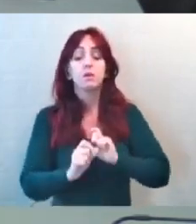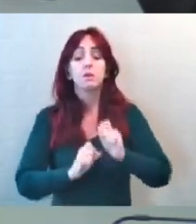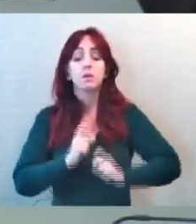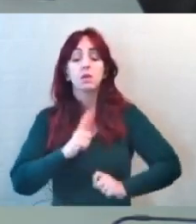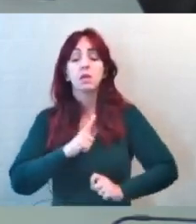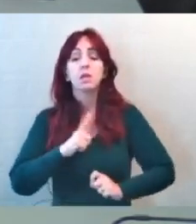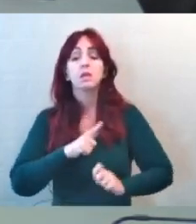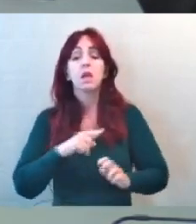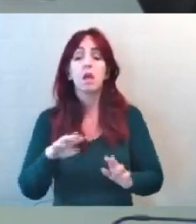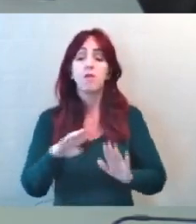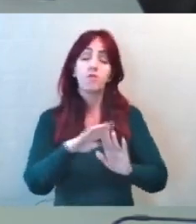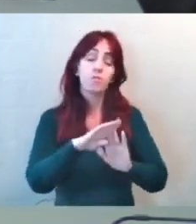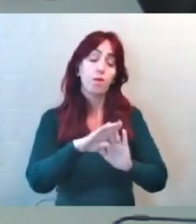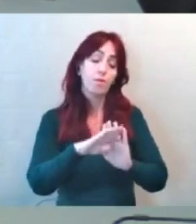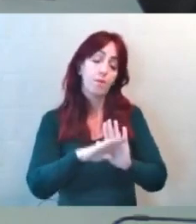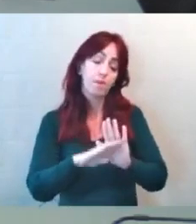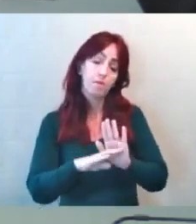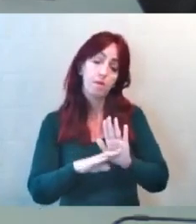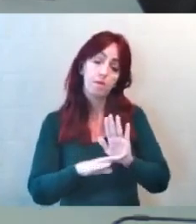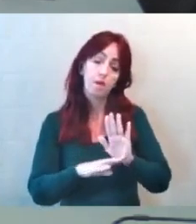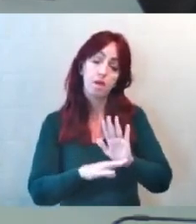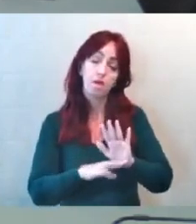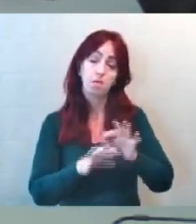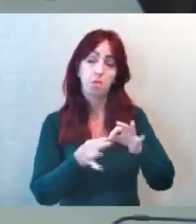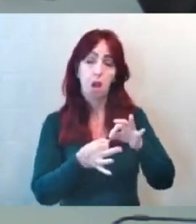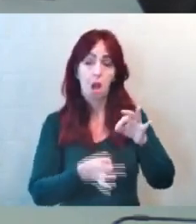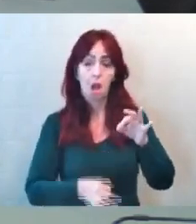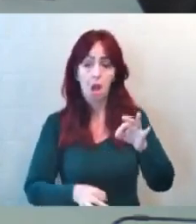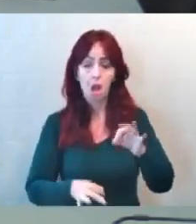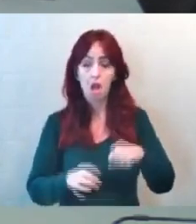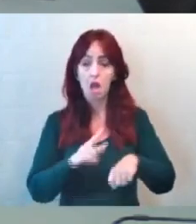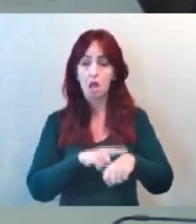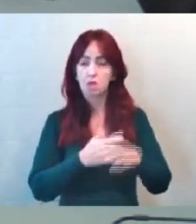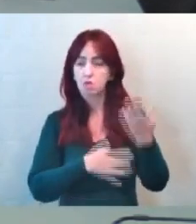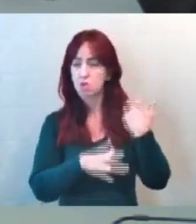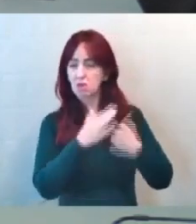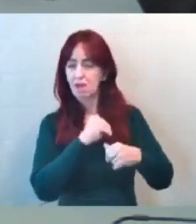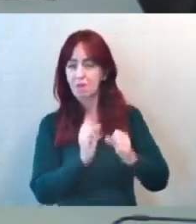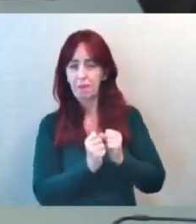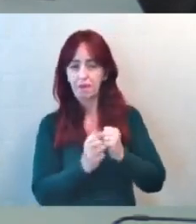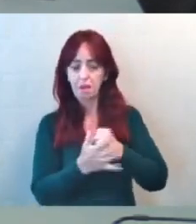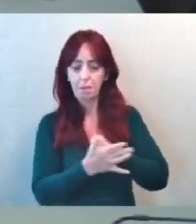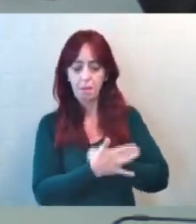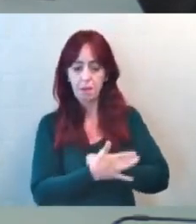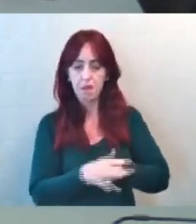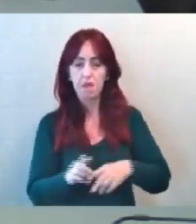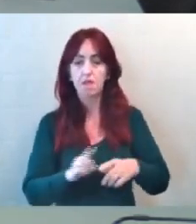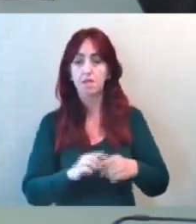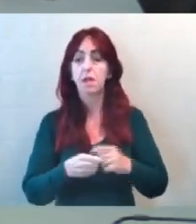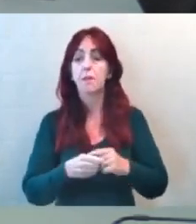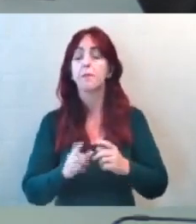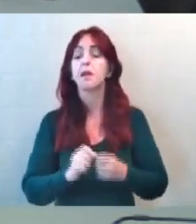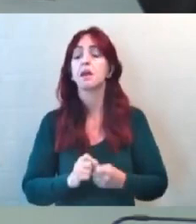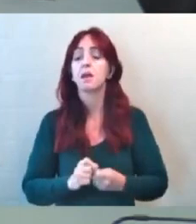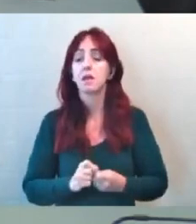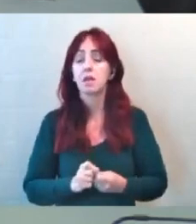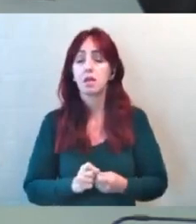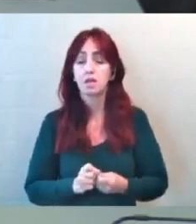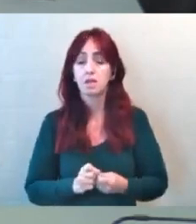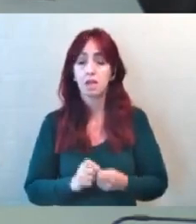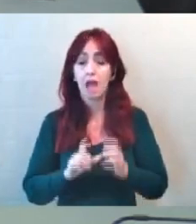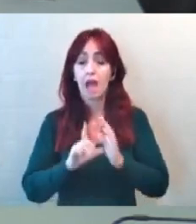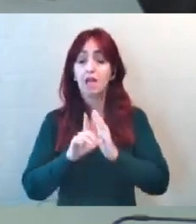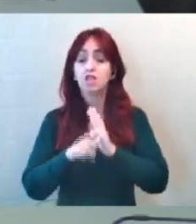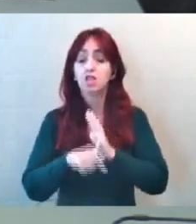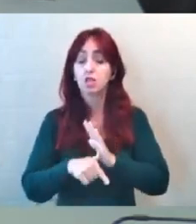capítulos todos da época da pandemia, adiantamento de Vale Transporte, que a gente sabe que não foi adiantamento de Vale